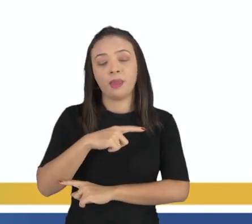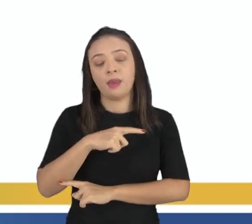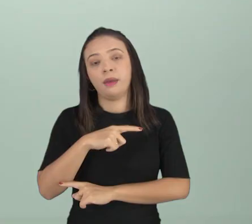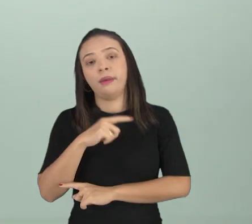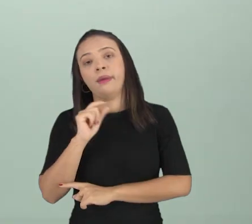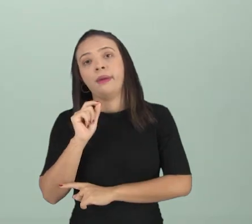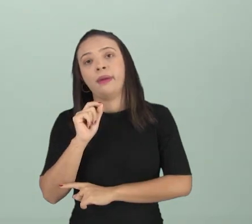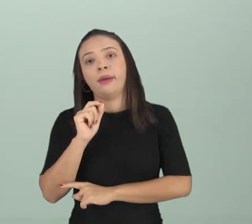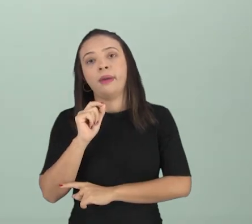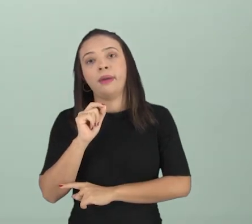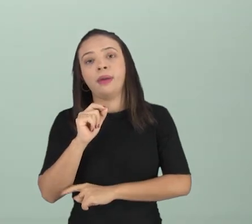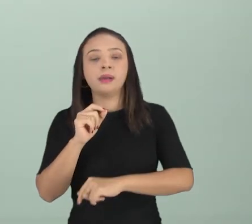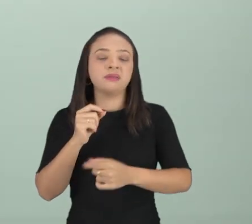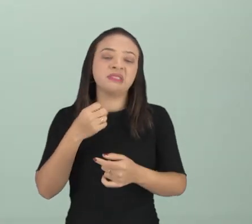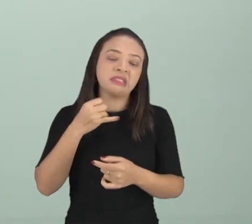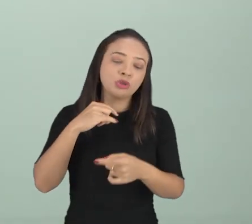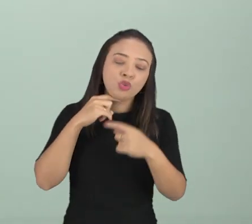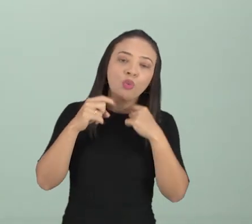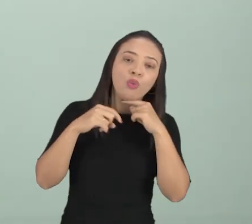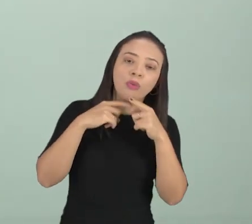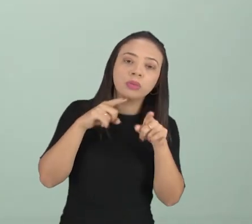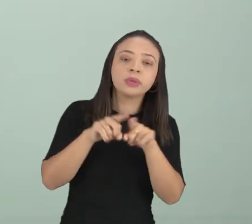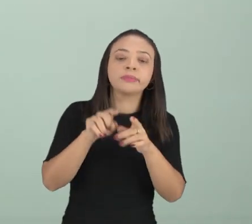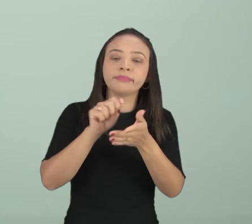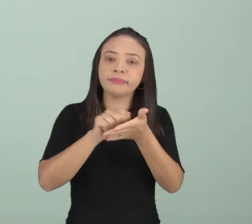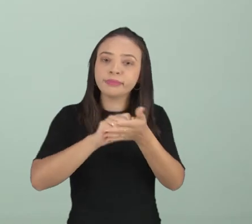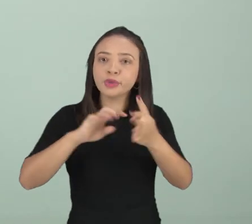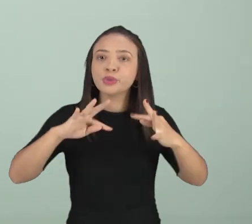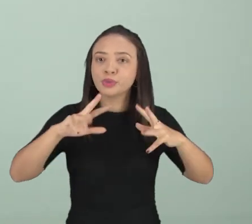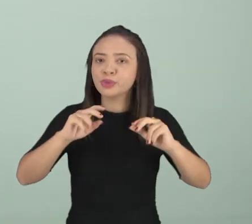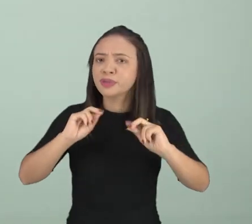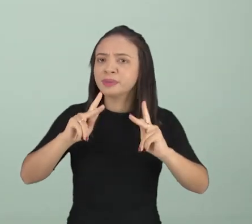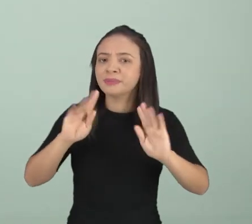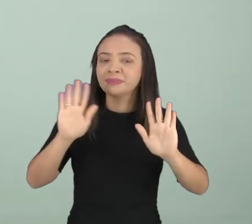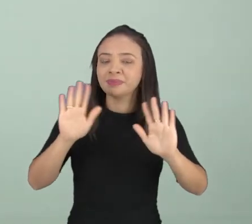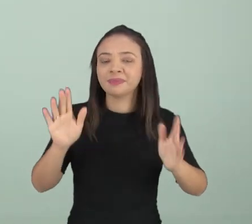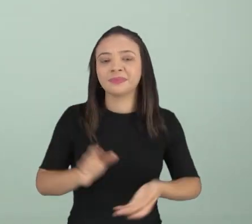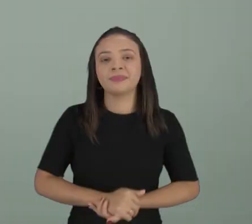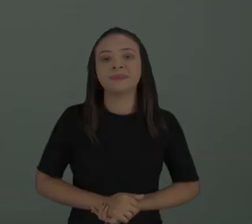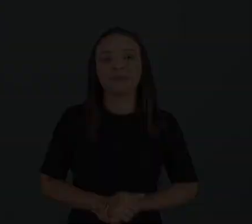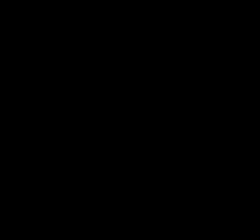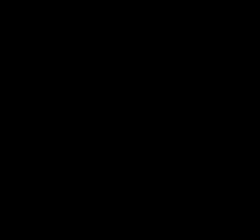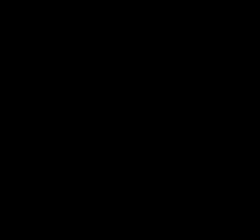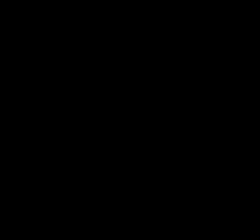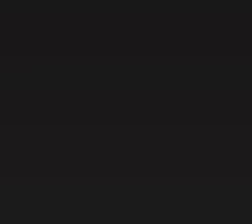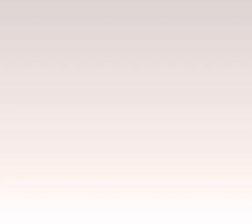retirar dúvidas, fazer anotações no caderno, tá bom? Tchau, tchau!